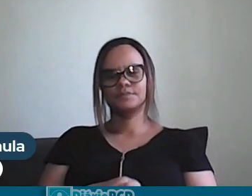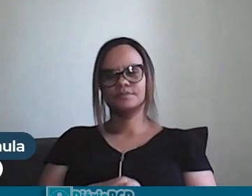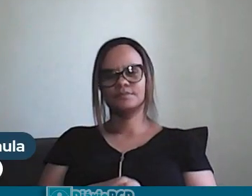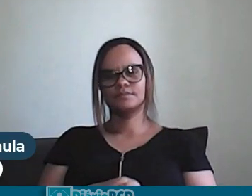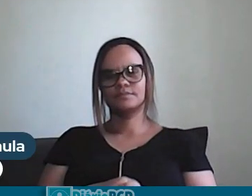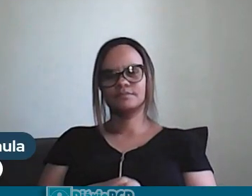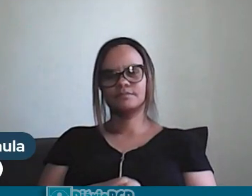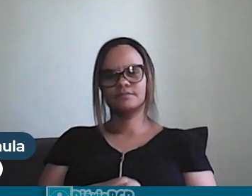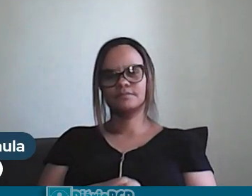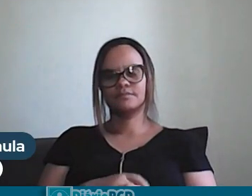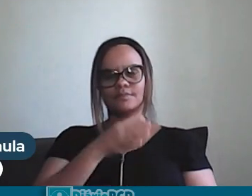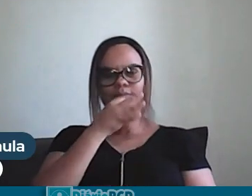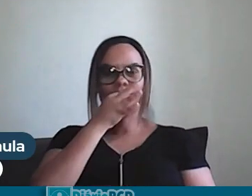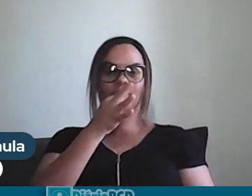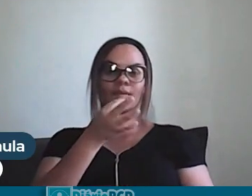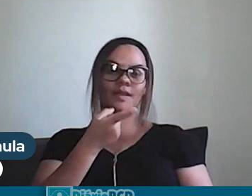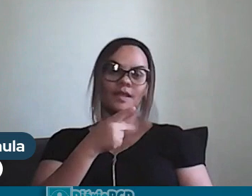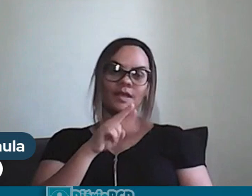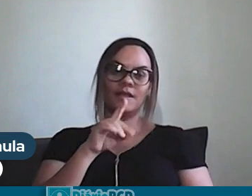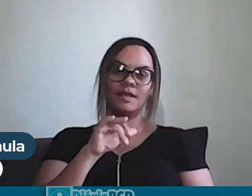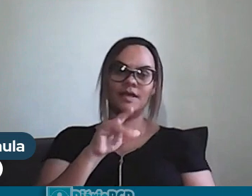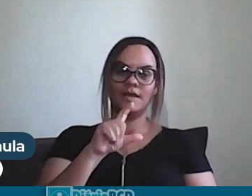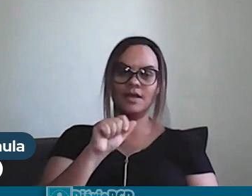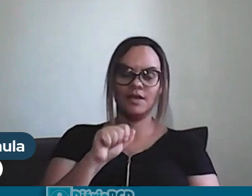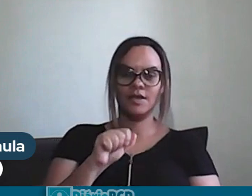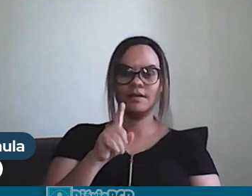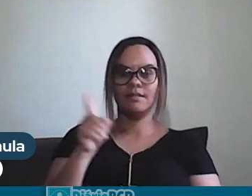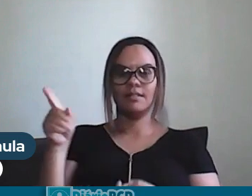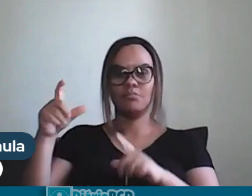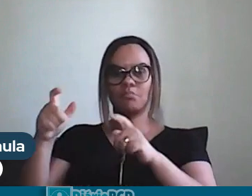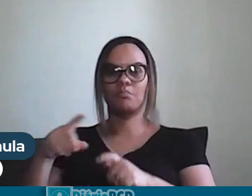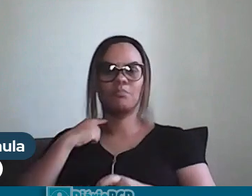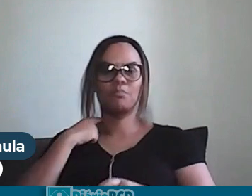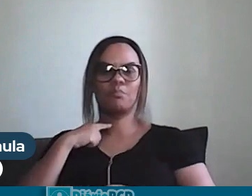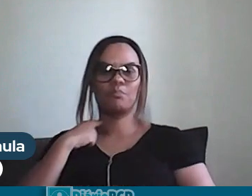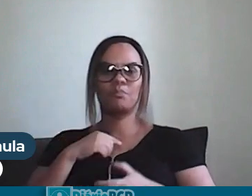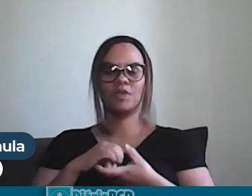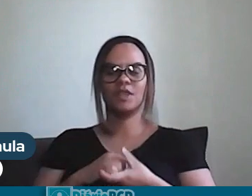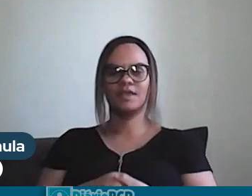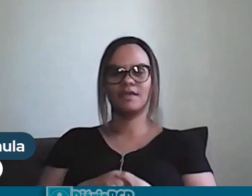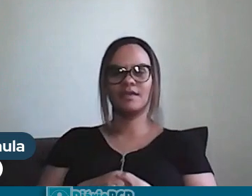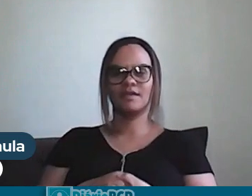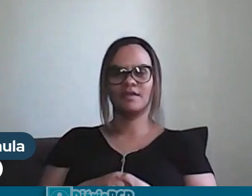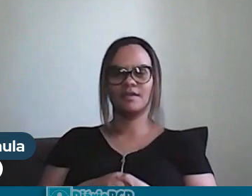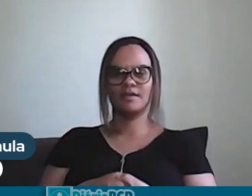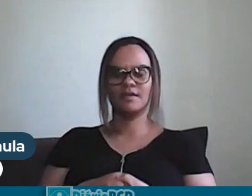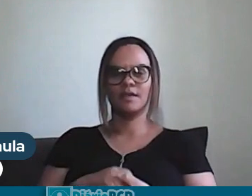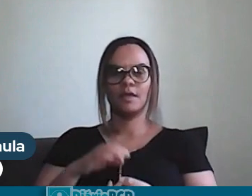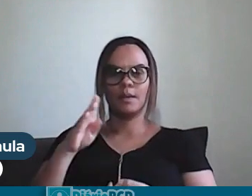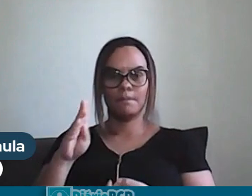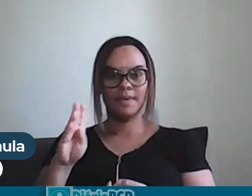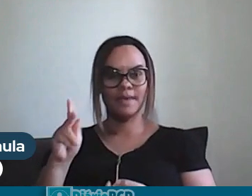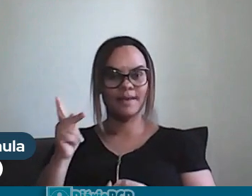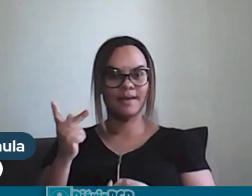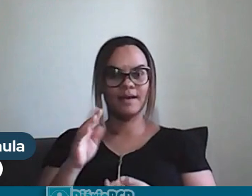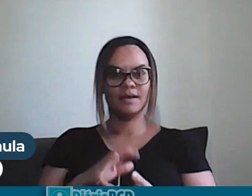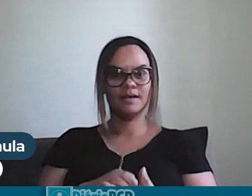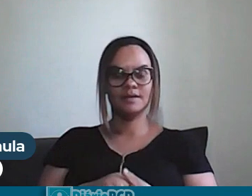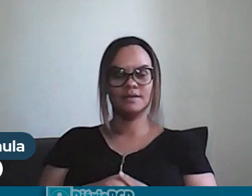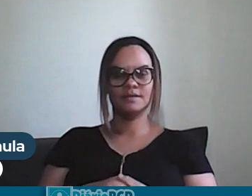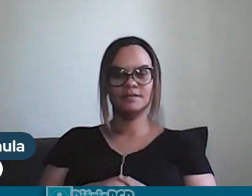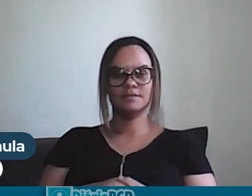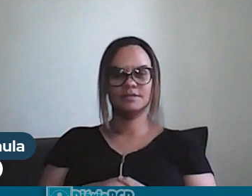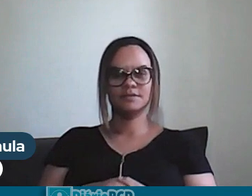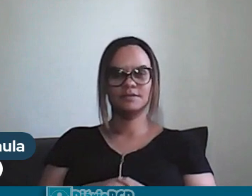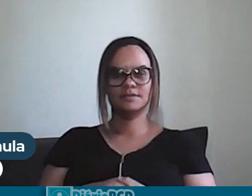acho. A doutora Laila está em Minas Gerais, não é? A doutora Isso. Laila está em BH, mas eu vou dizer uma coisa para a